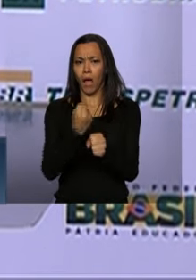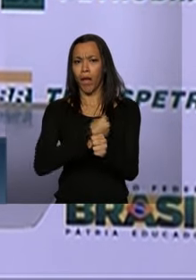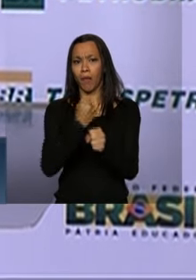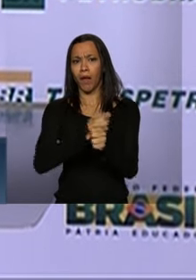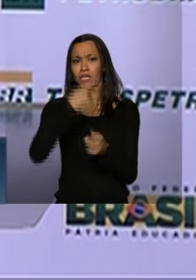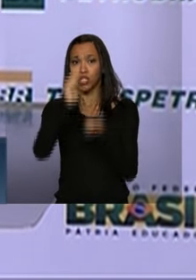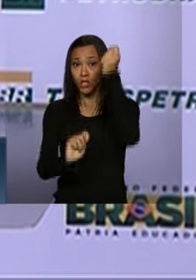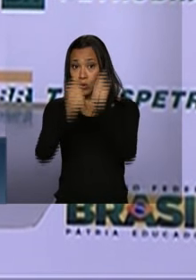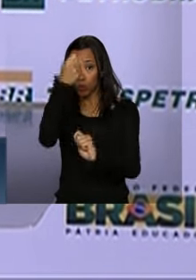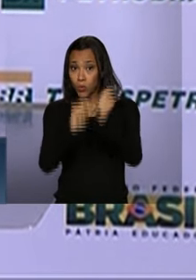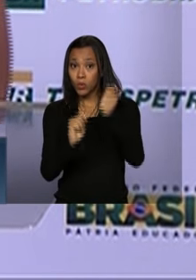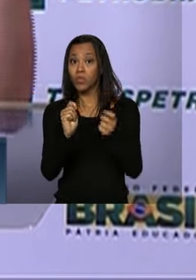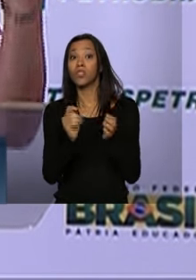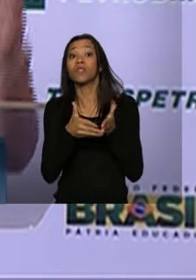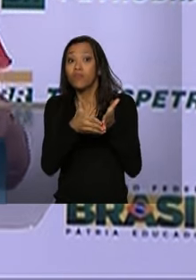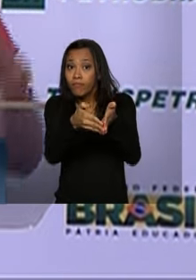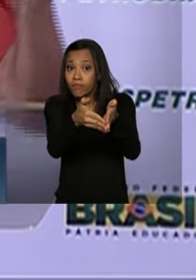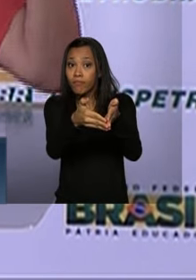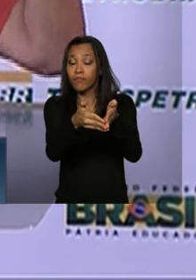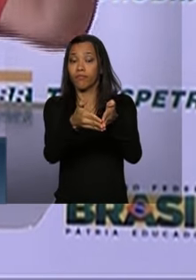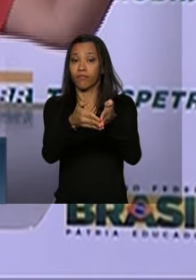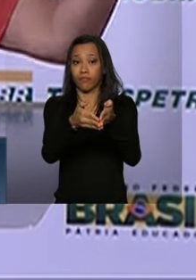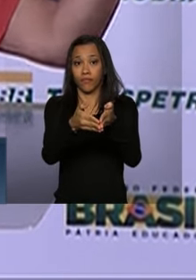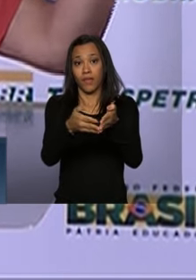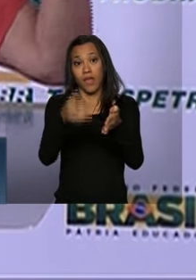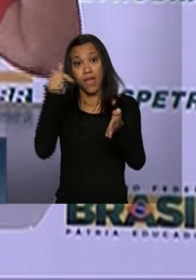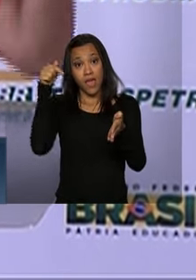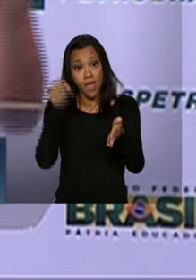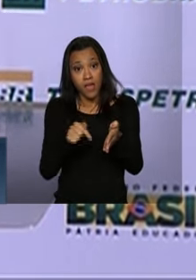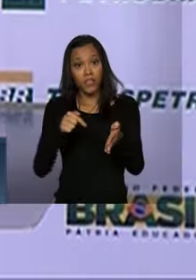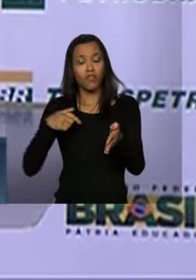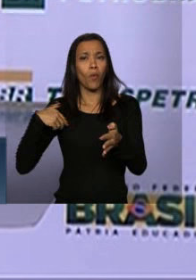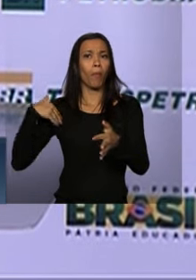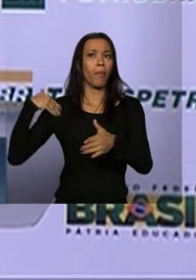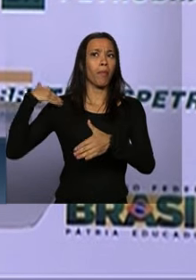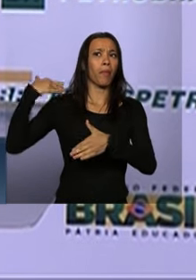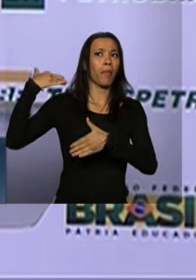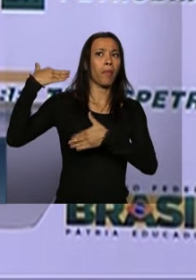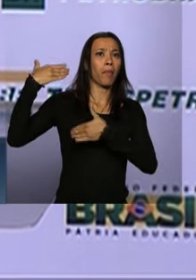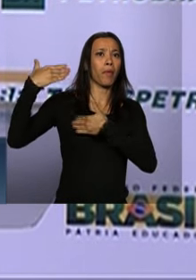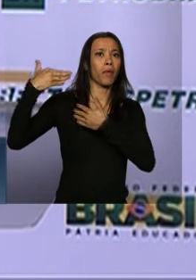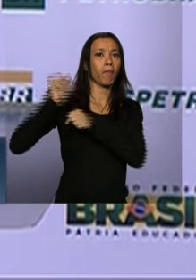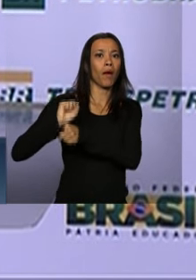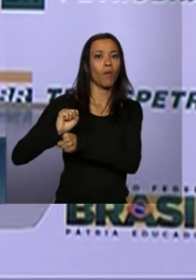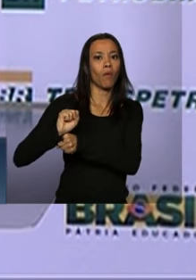indústria naval. E esse foi um processo que foi desmantelado.